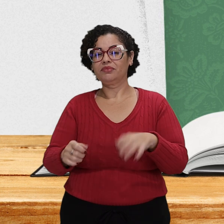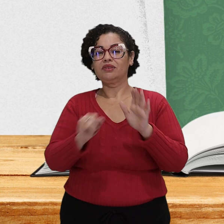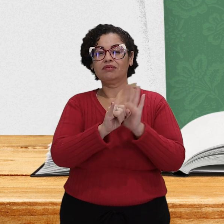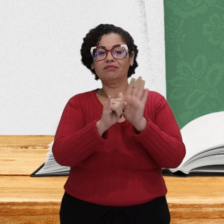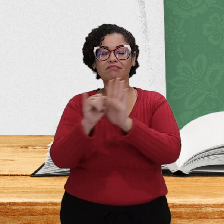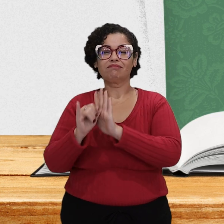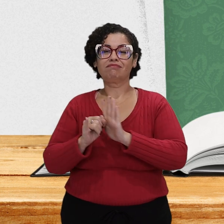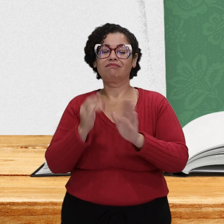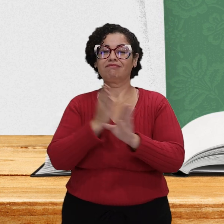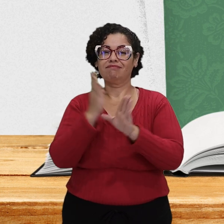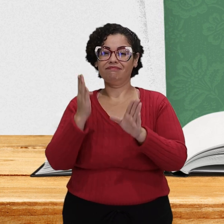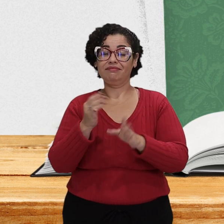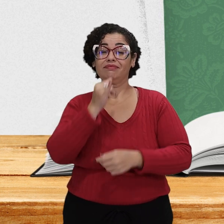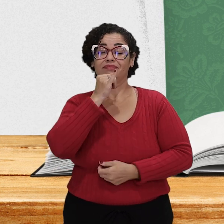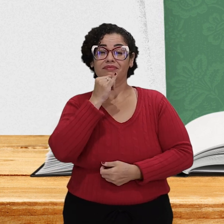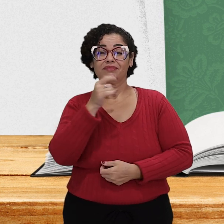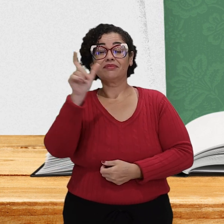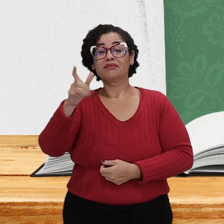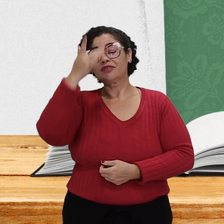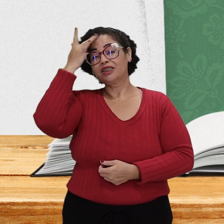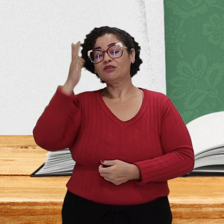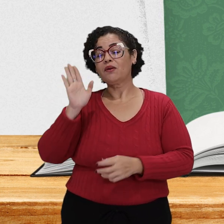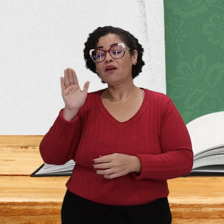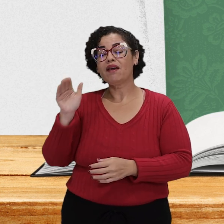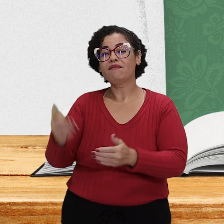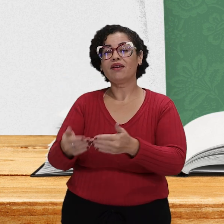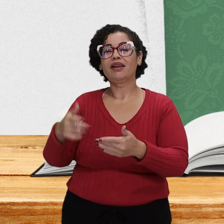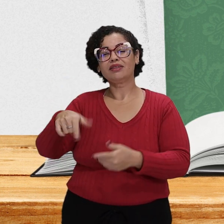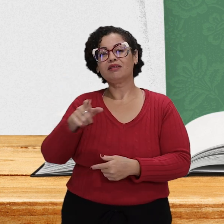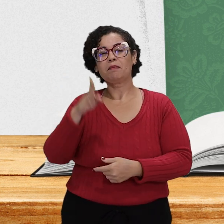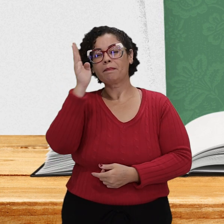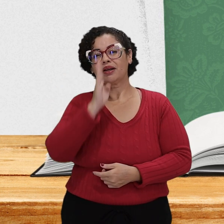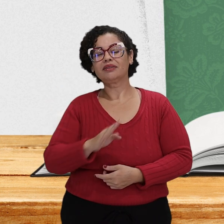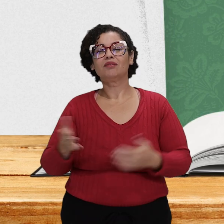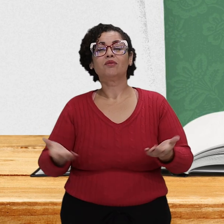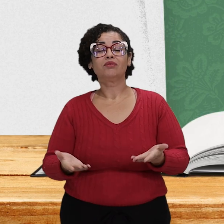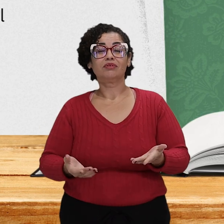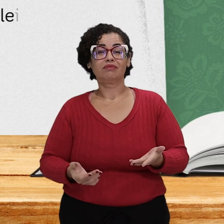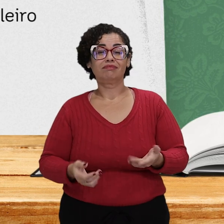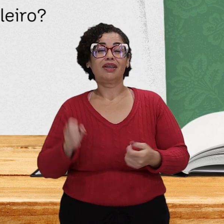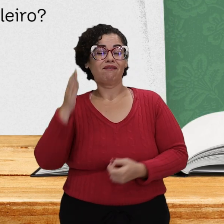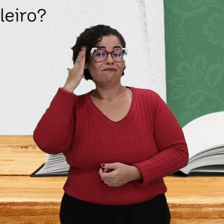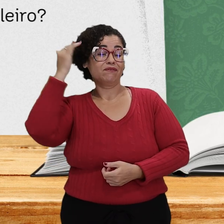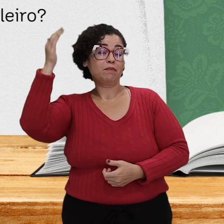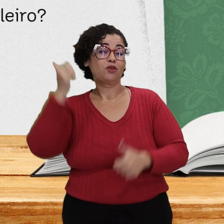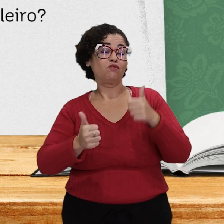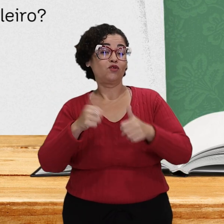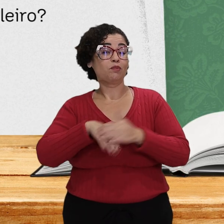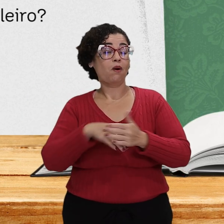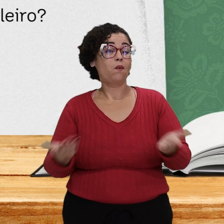consiga identificá-la. Por exemplo, quem seria a maior referência do pop brasileiro? Ou o craque